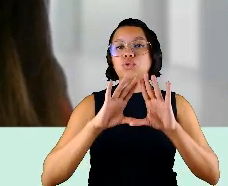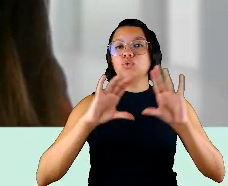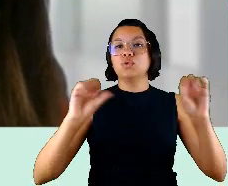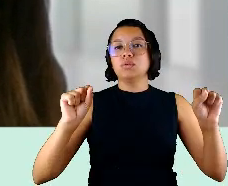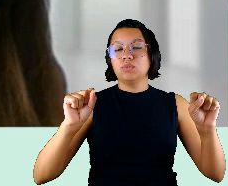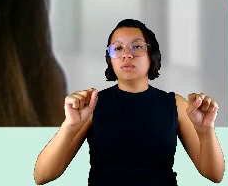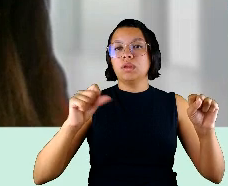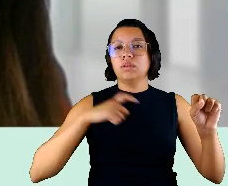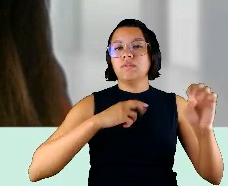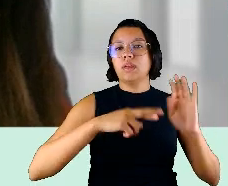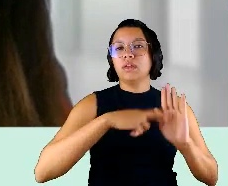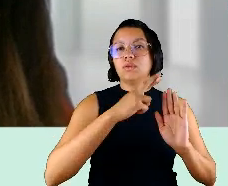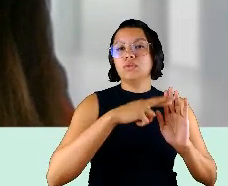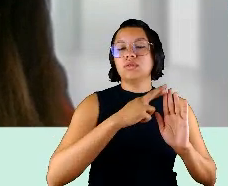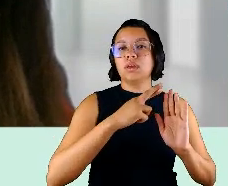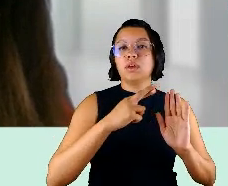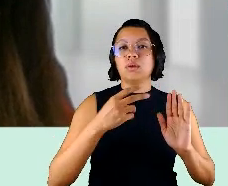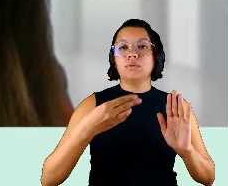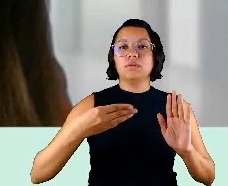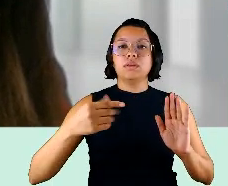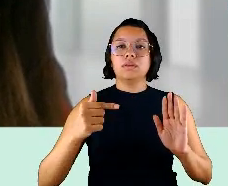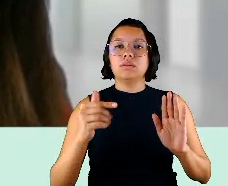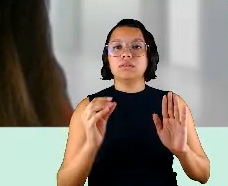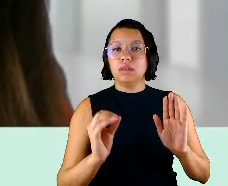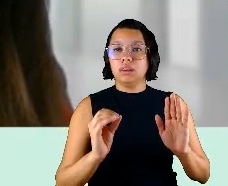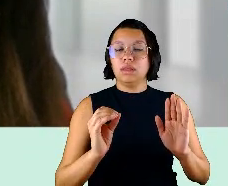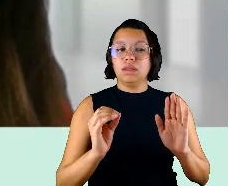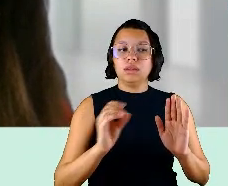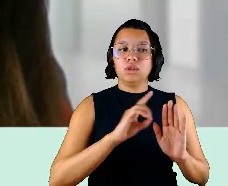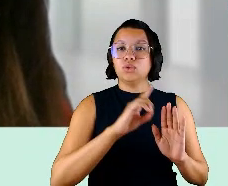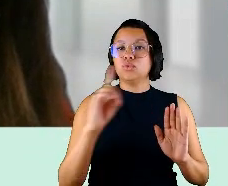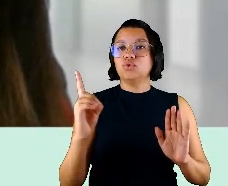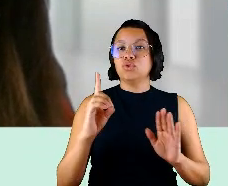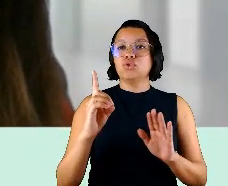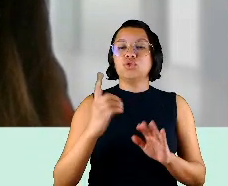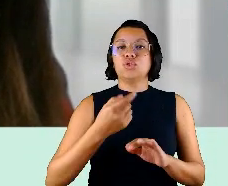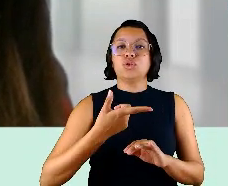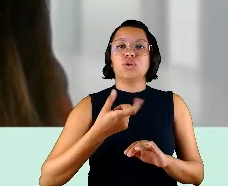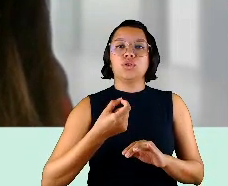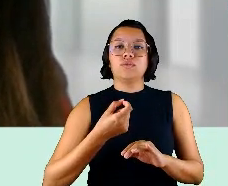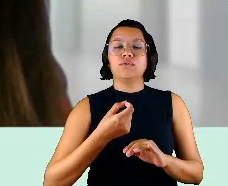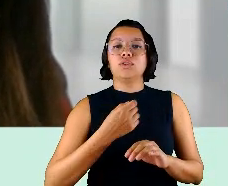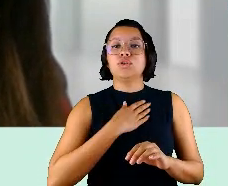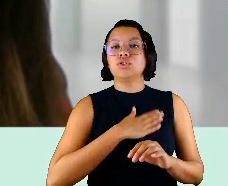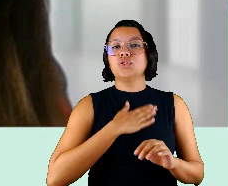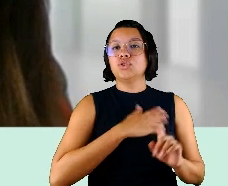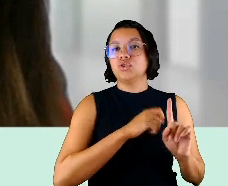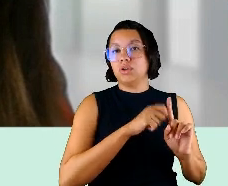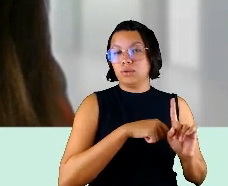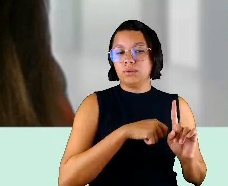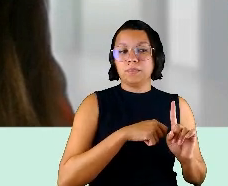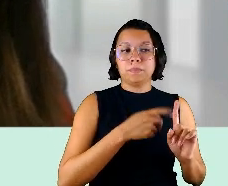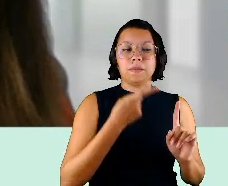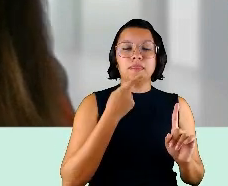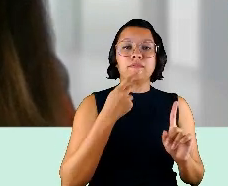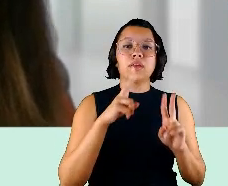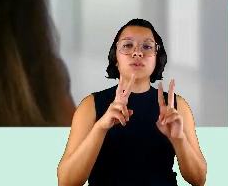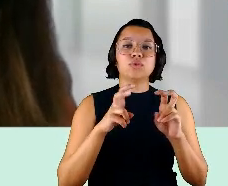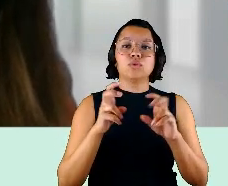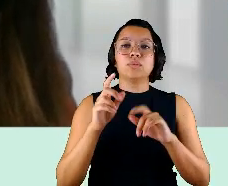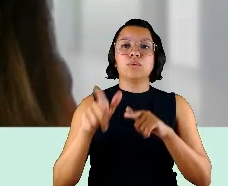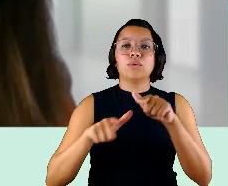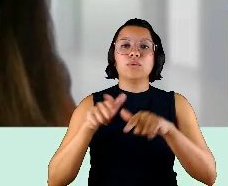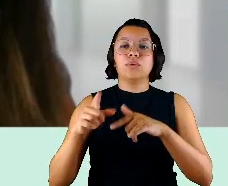a resolução 370, do dia 20 de agosto, que dispôs sobre o